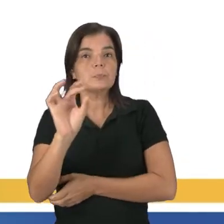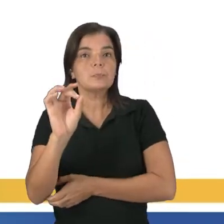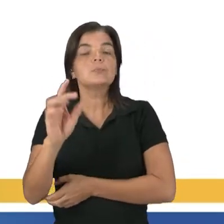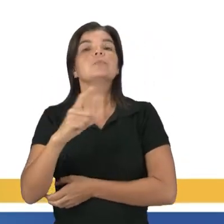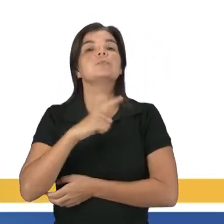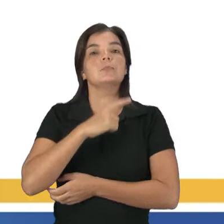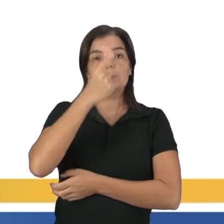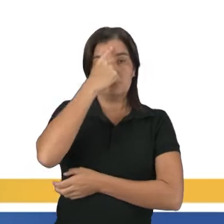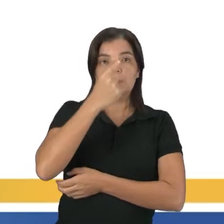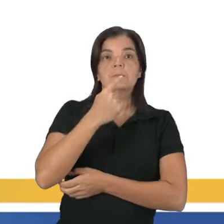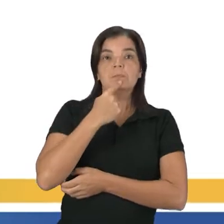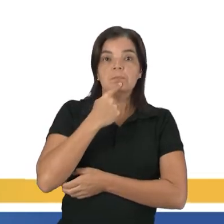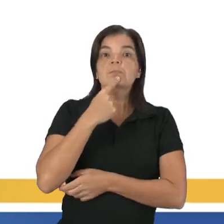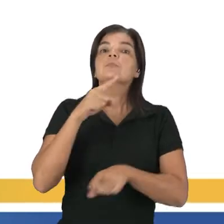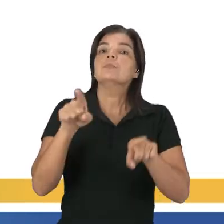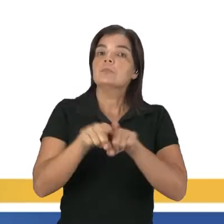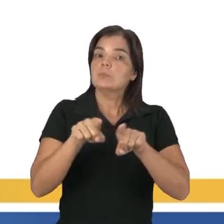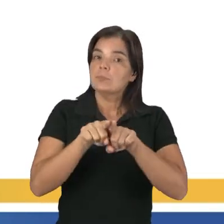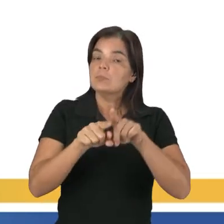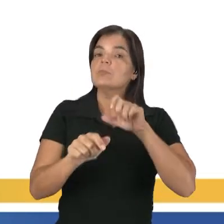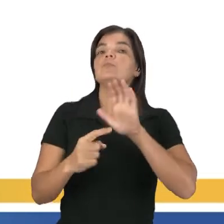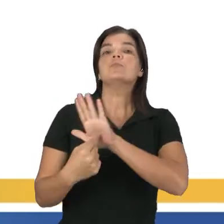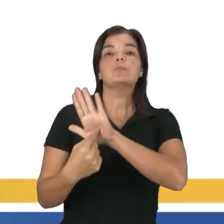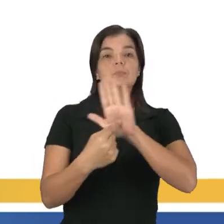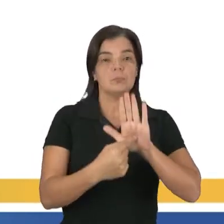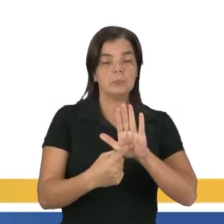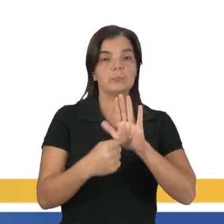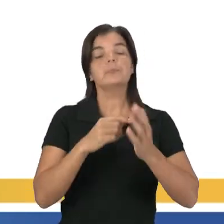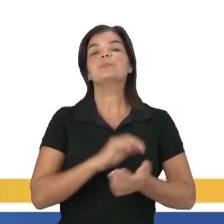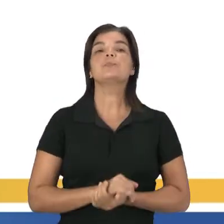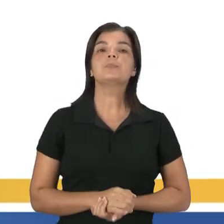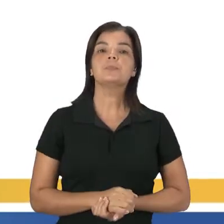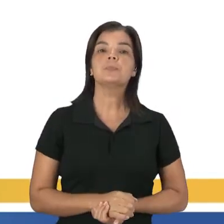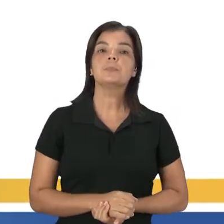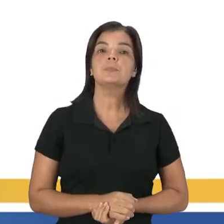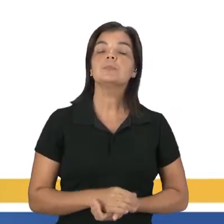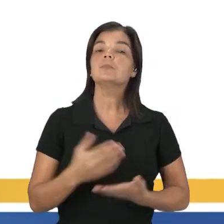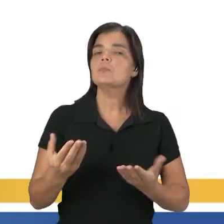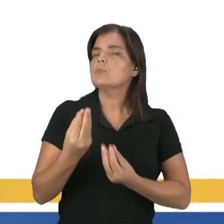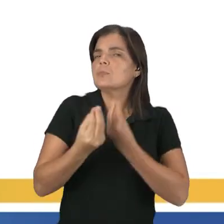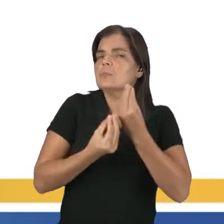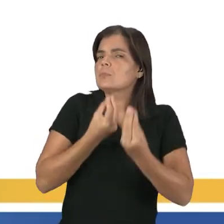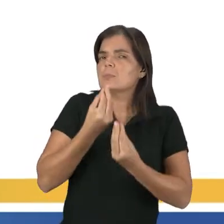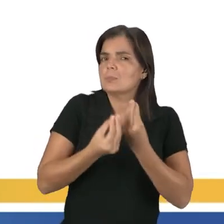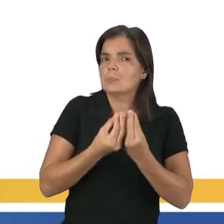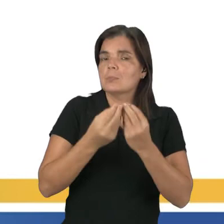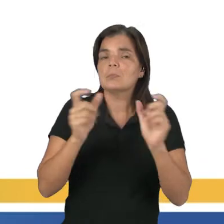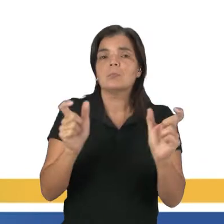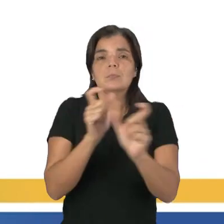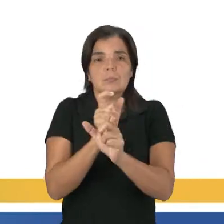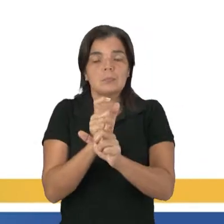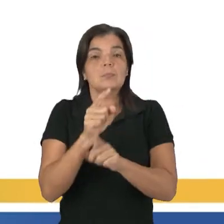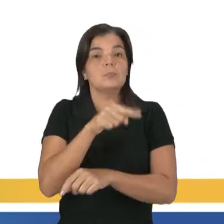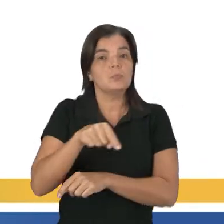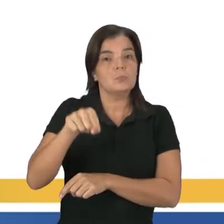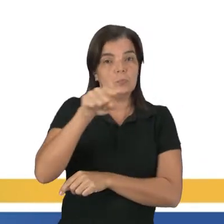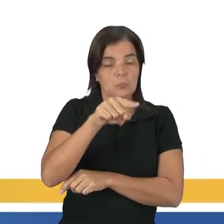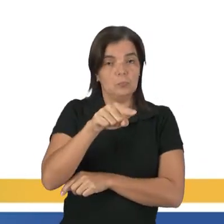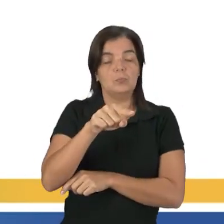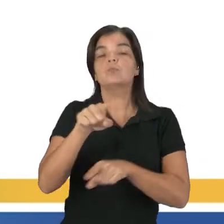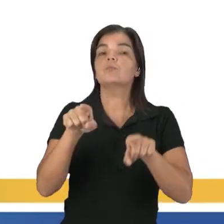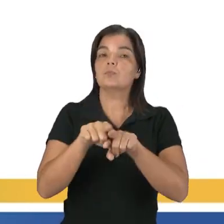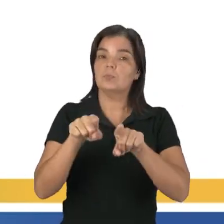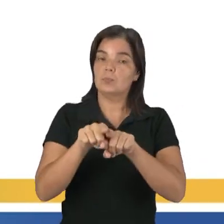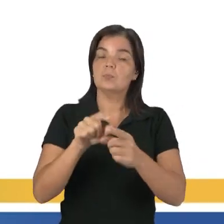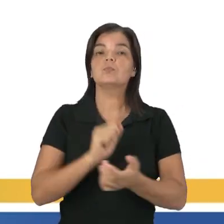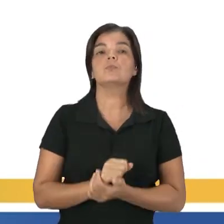um símbolo e tem como fazer uma certa representação, tá ok? Então, como é que faz essa conversão, né? Ou você trabalha com